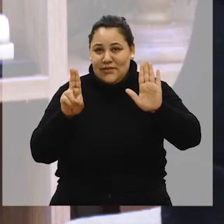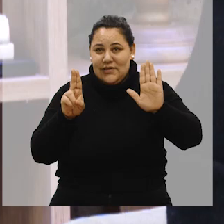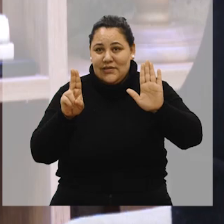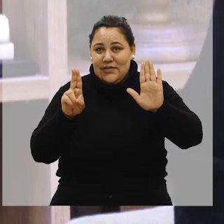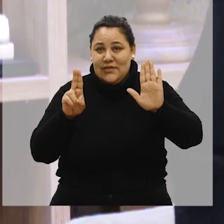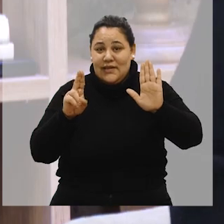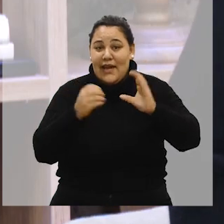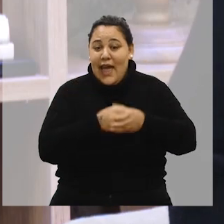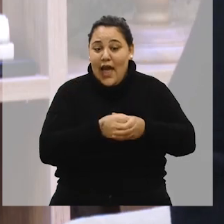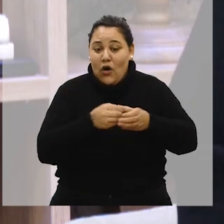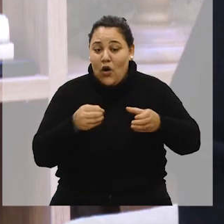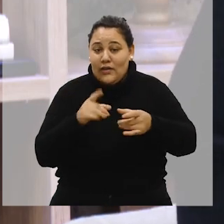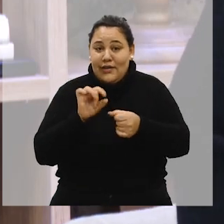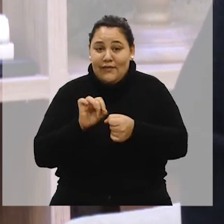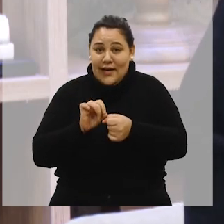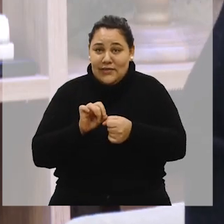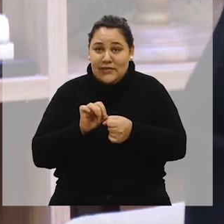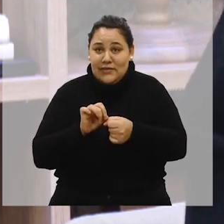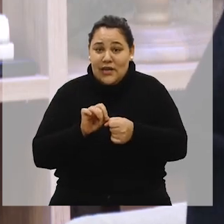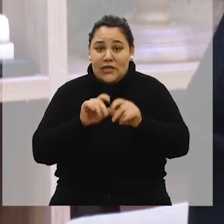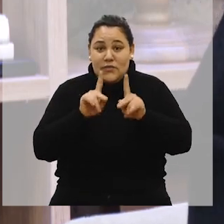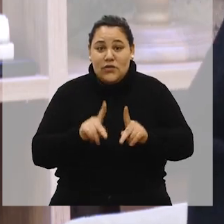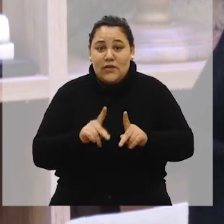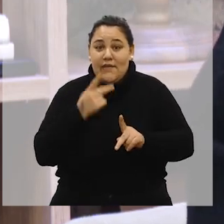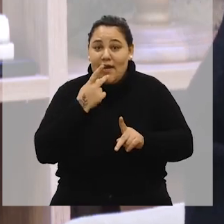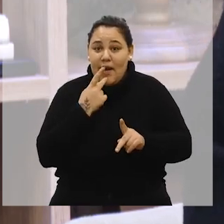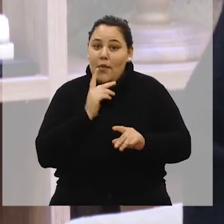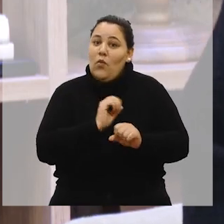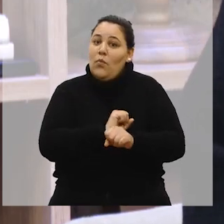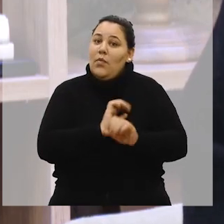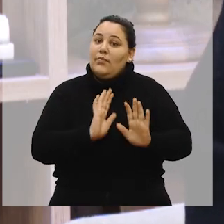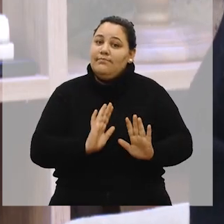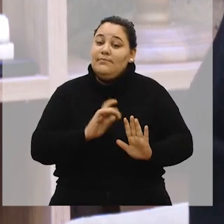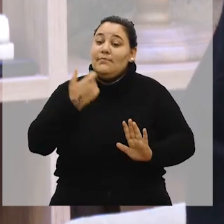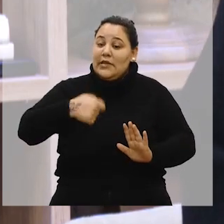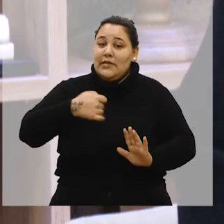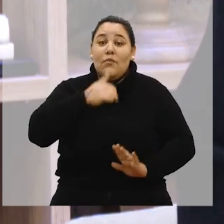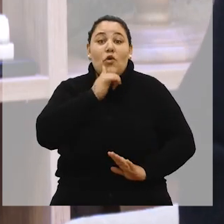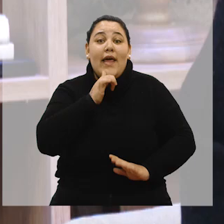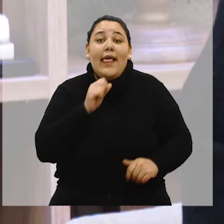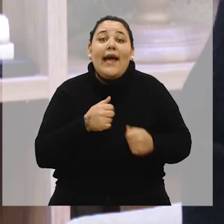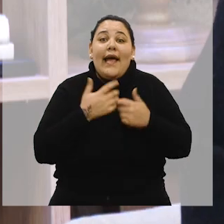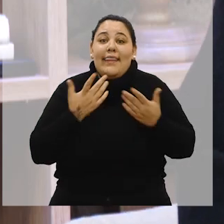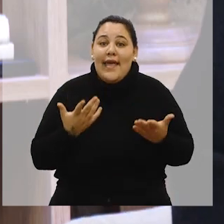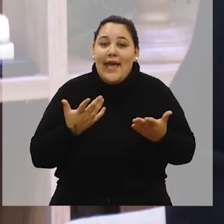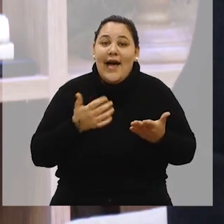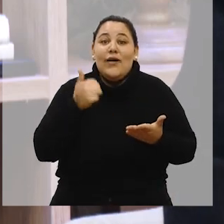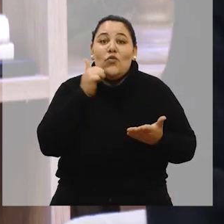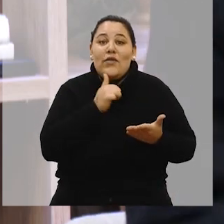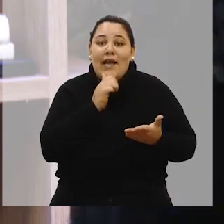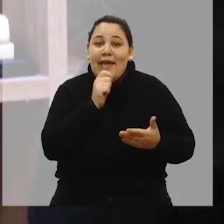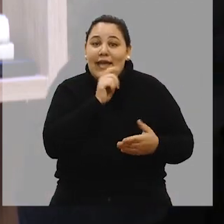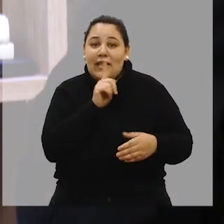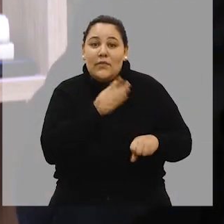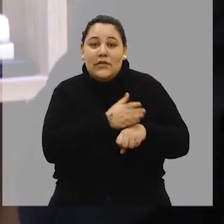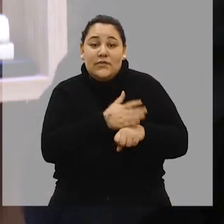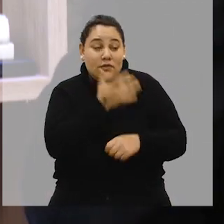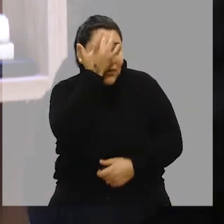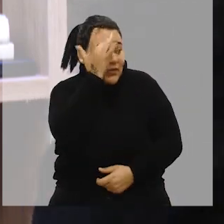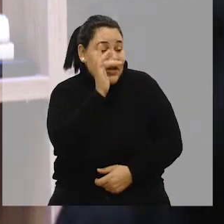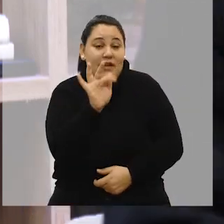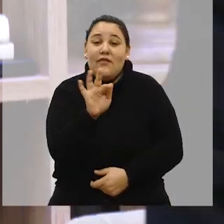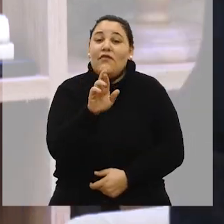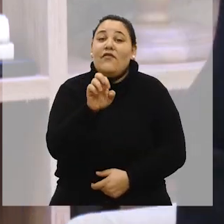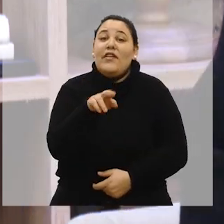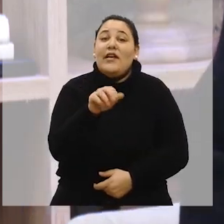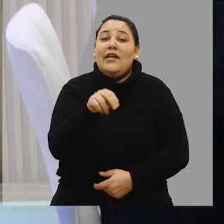candidatos pararem e pensarem, bom, precisamos de mulheres. Onde estão essas mulheres que não estão aqui na mesa, né? Não sei, Fernanda, o que tu acha?